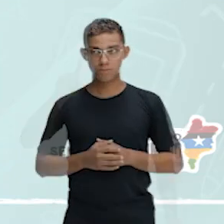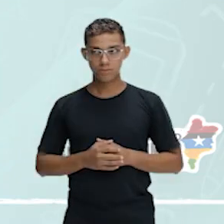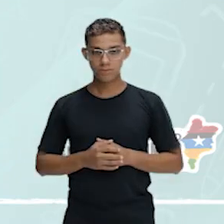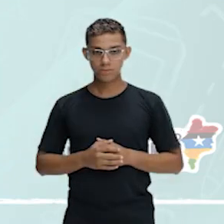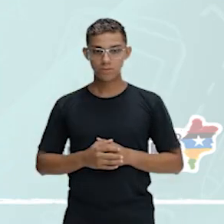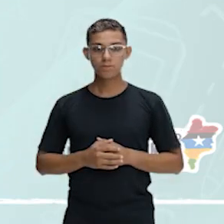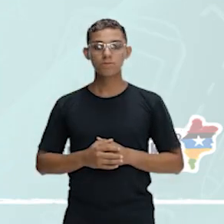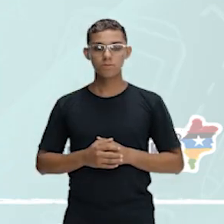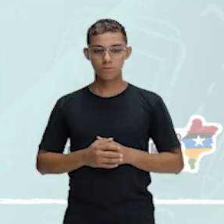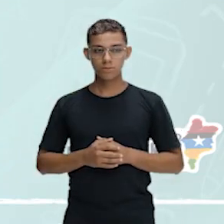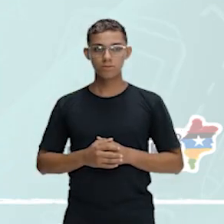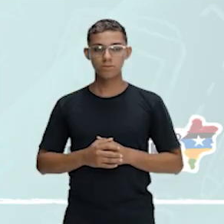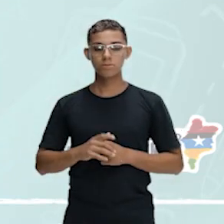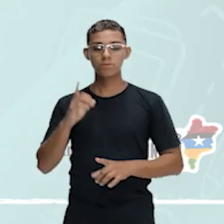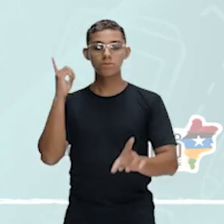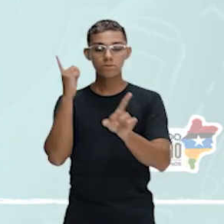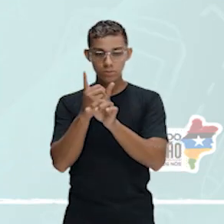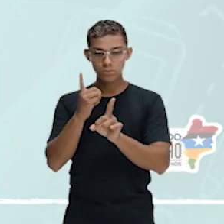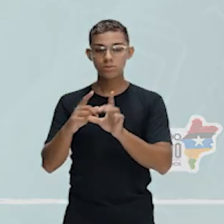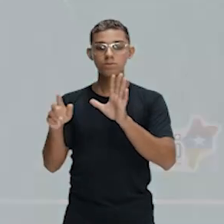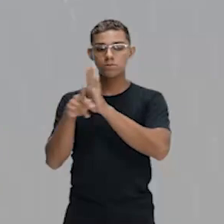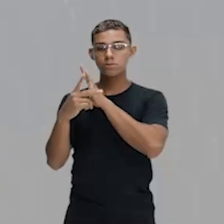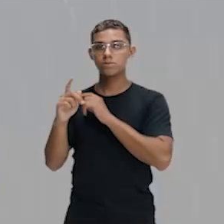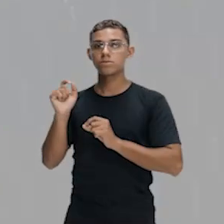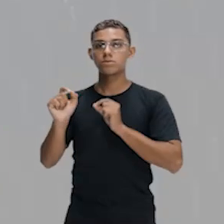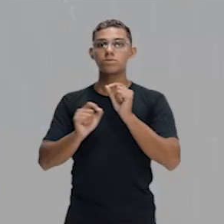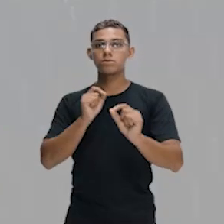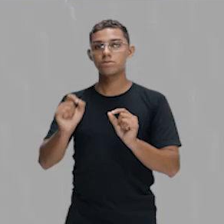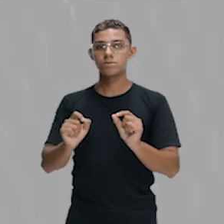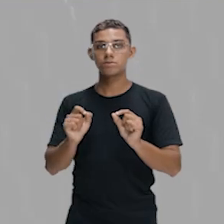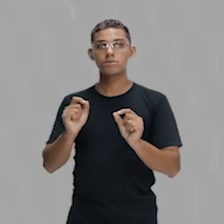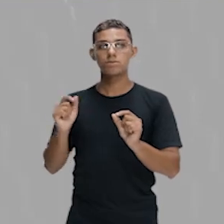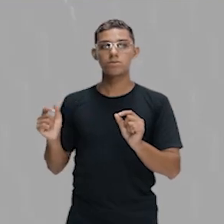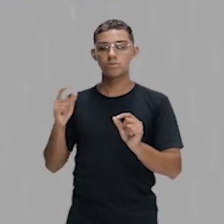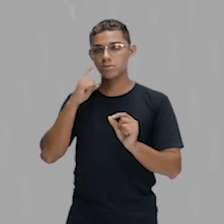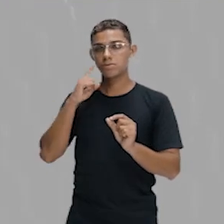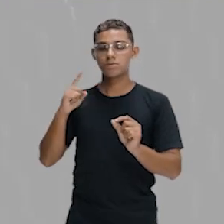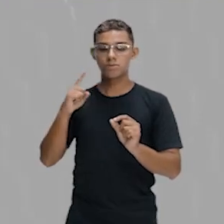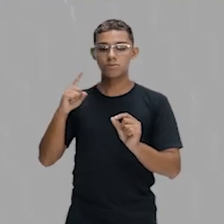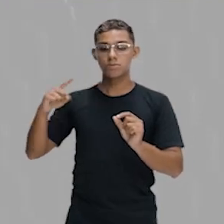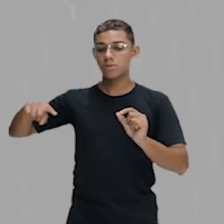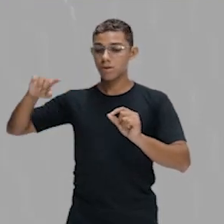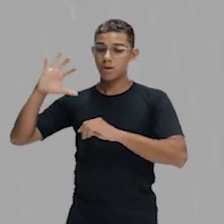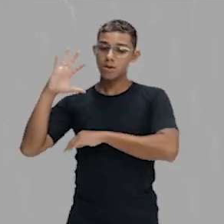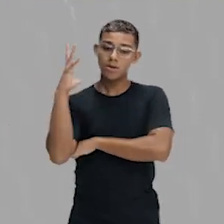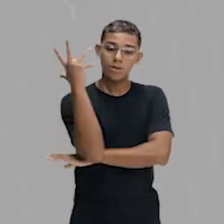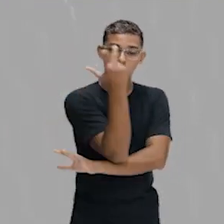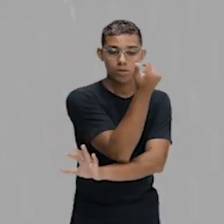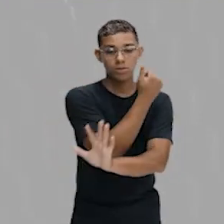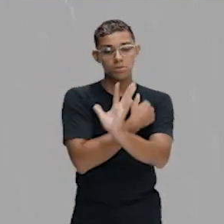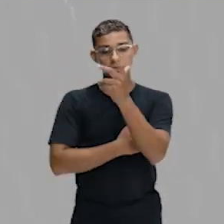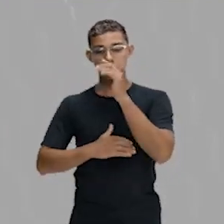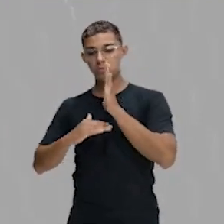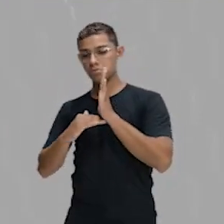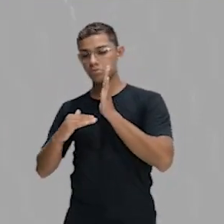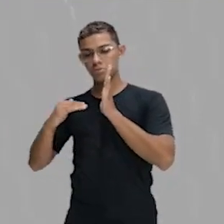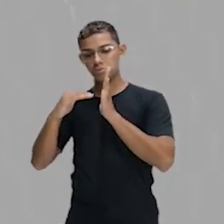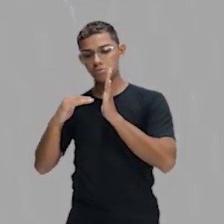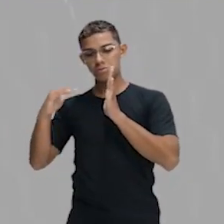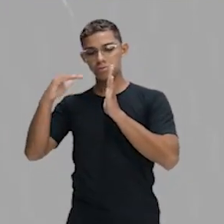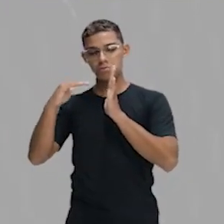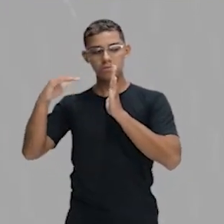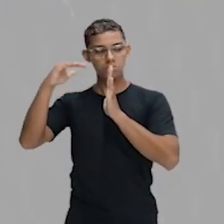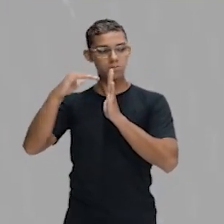herbáceas. Nós vamos encontrar árvores de pequeno porte, árvore de médio porte, de grande porte e as